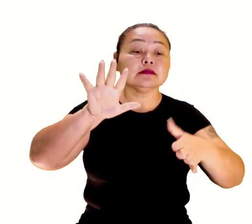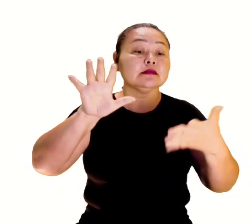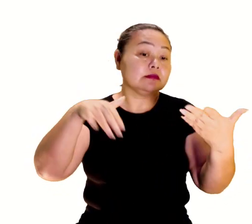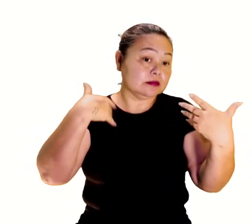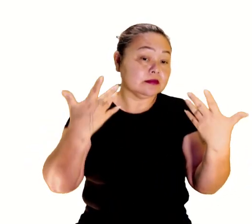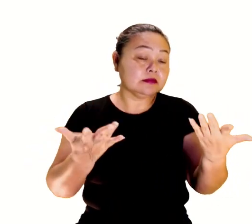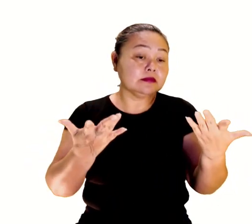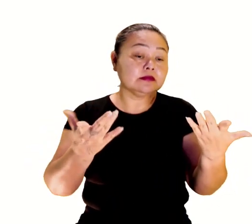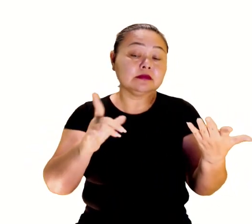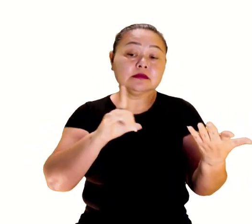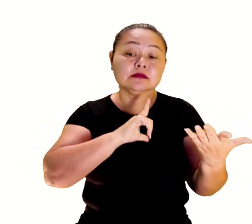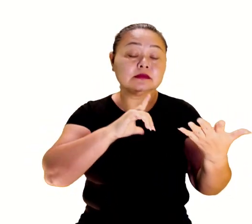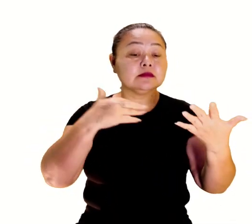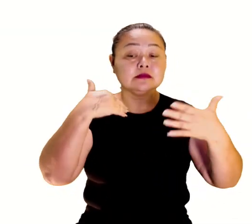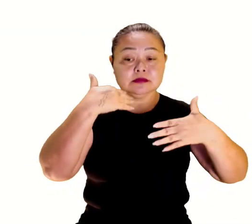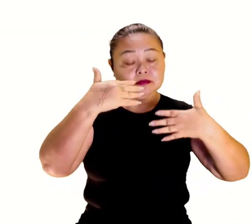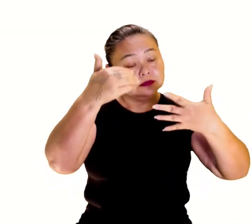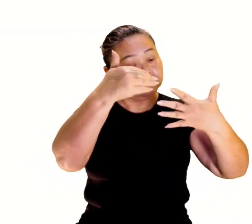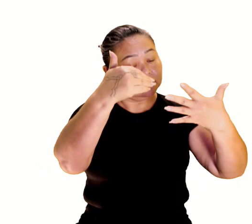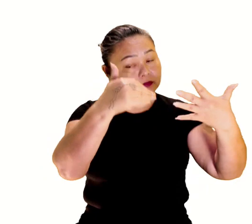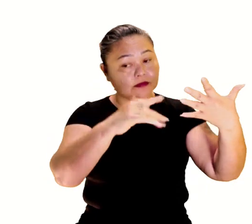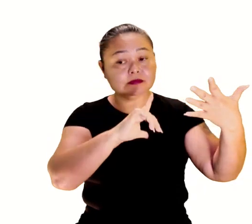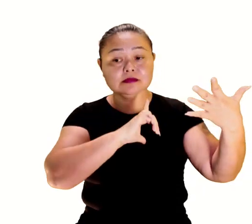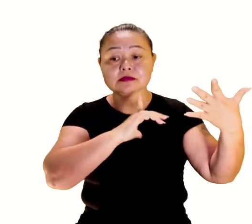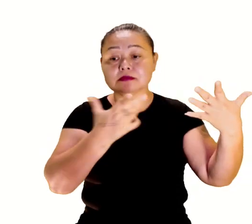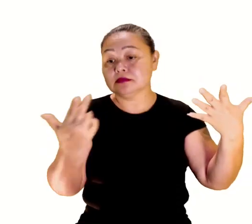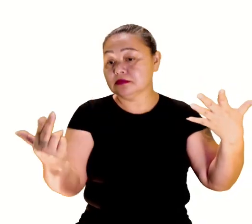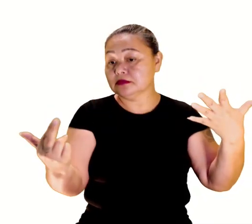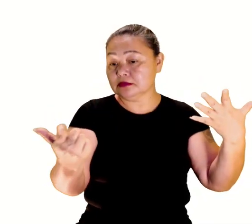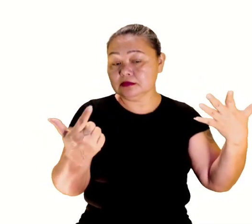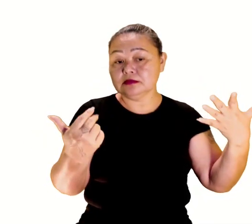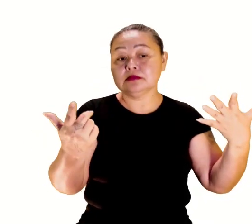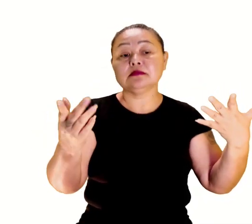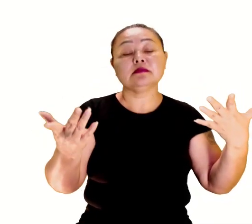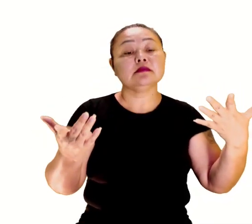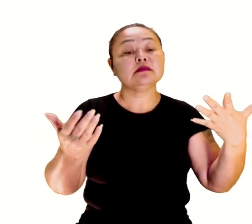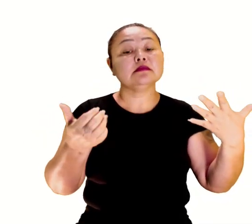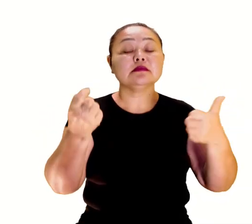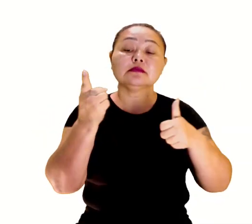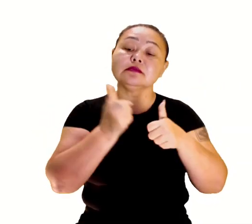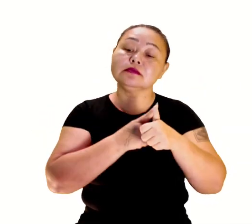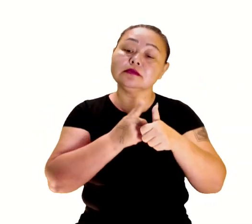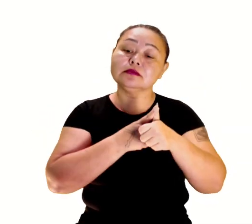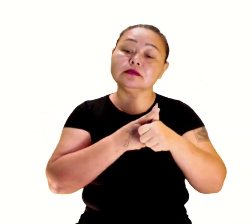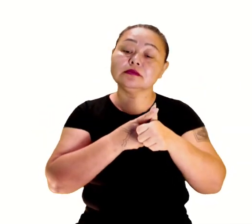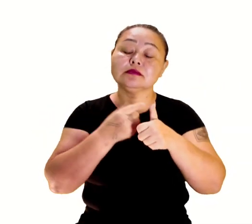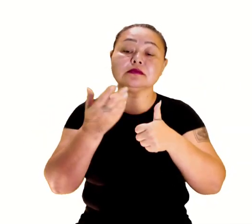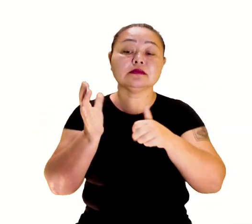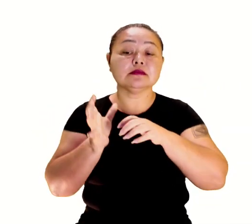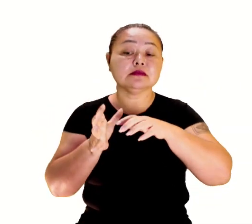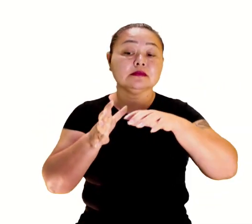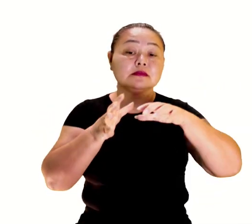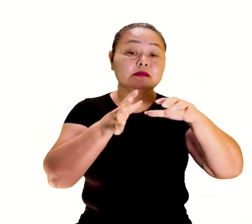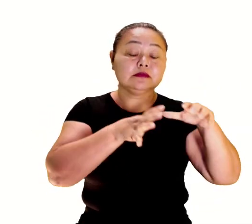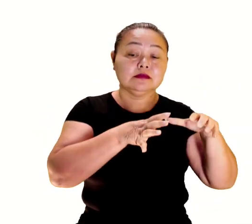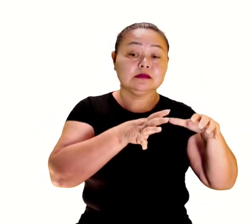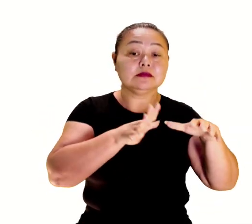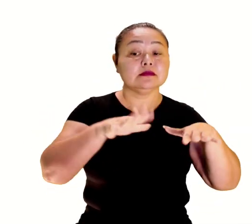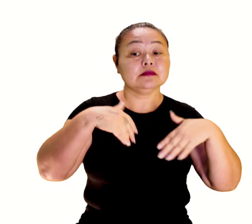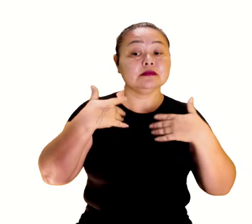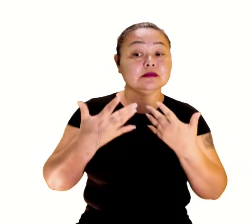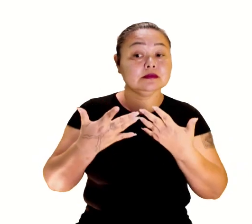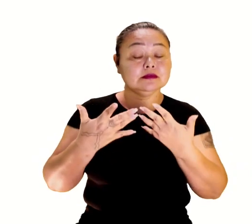claro, mas no passo a passo ficaria a mesma coisa, né? Como fica mesmo? Primeiro passo. Separar os membros, ou